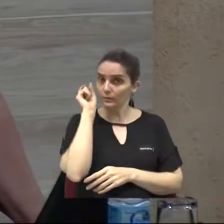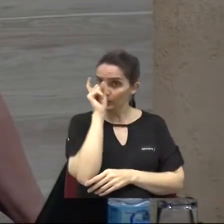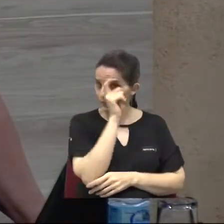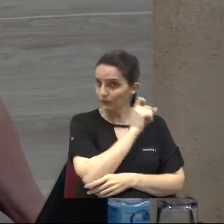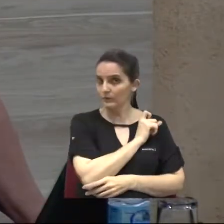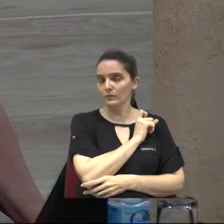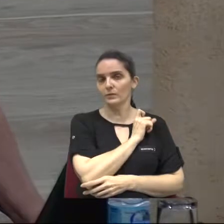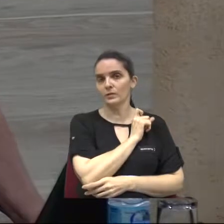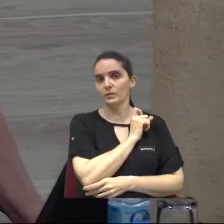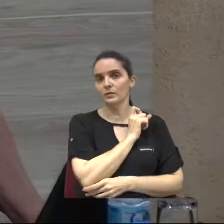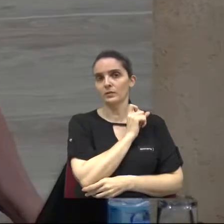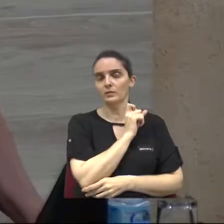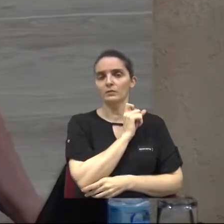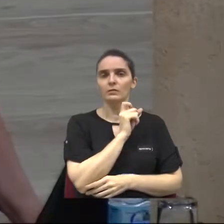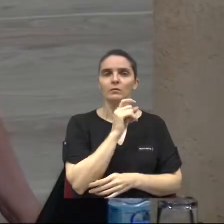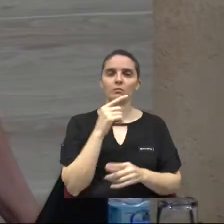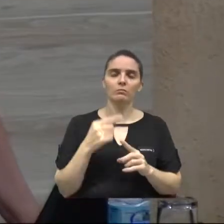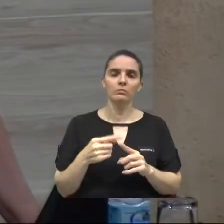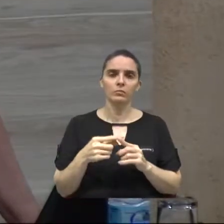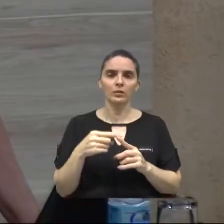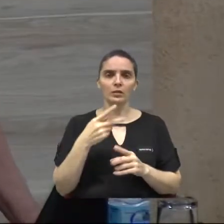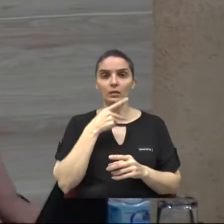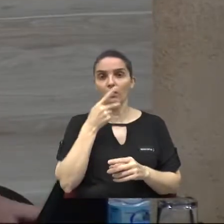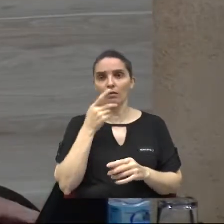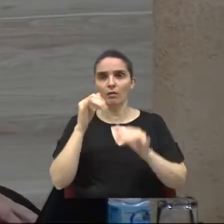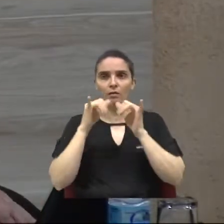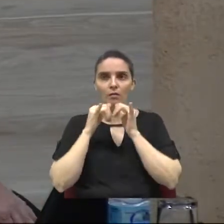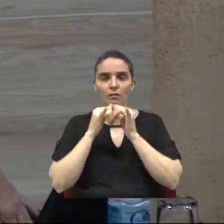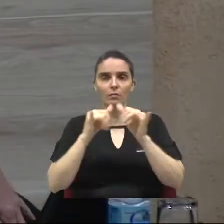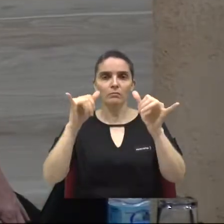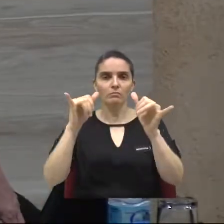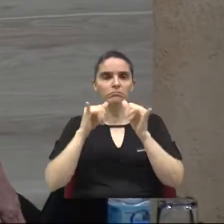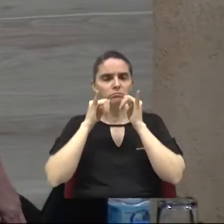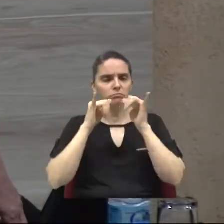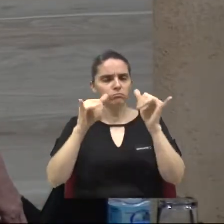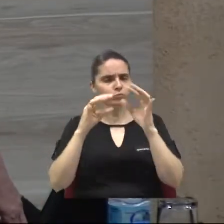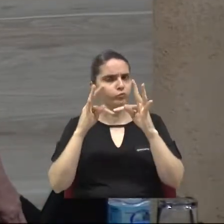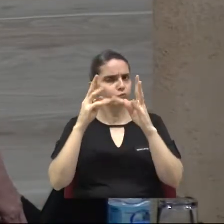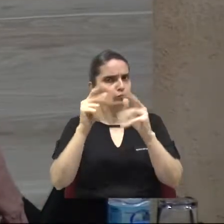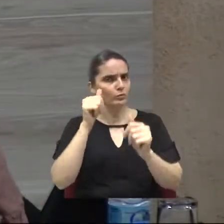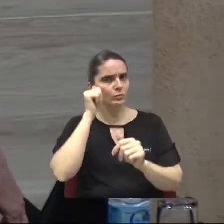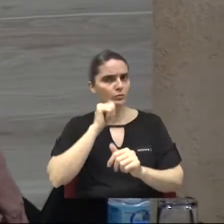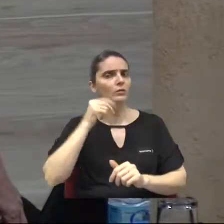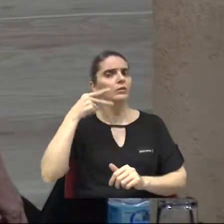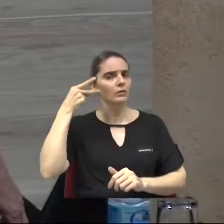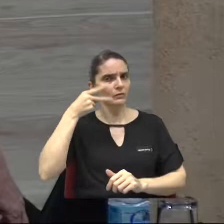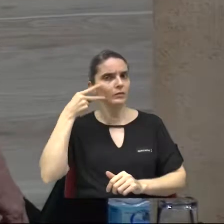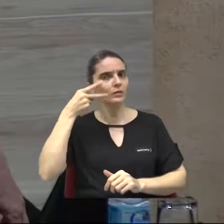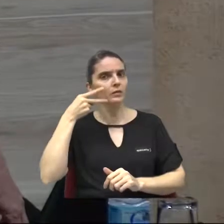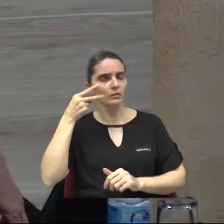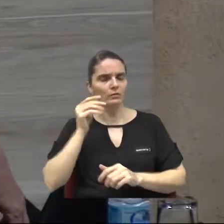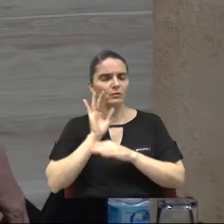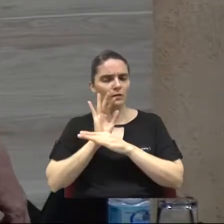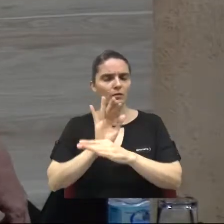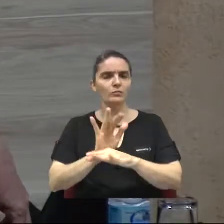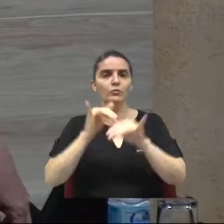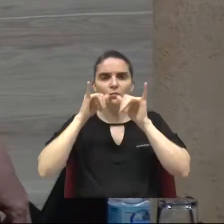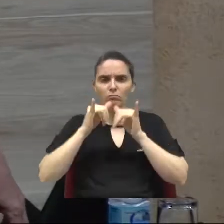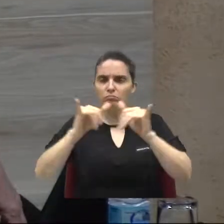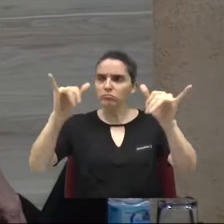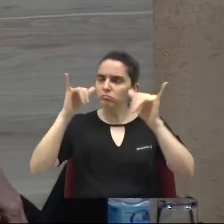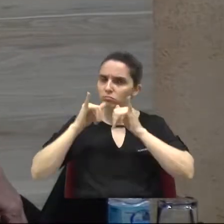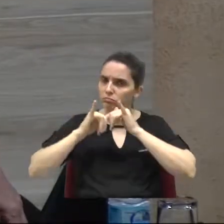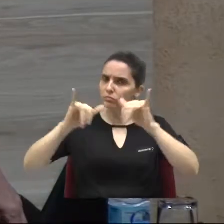fazemos toda essa campanha, e aqui digo que são todas as vereadoras, e tenho certeza que também os vereadores,